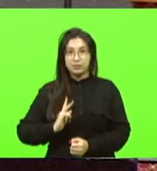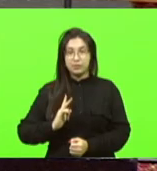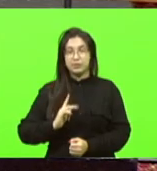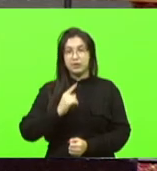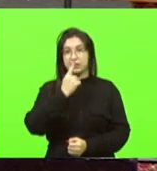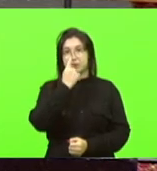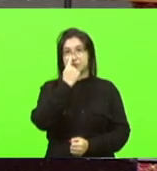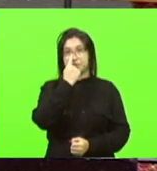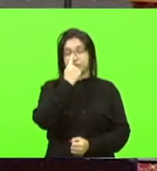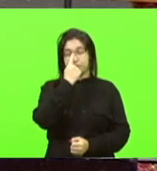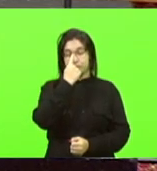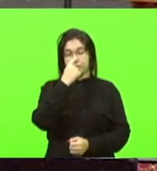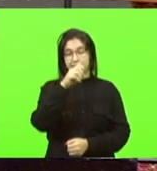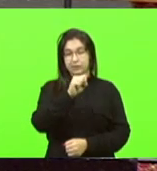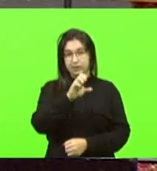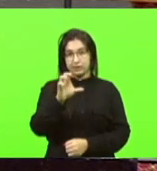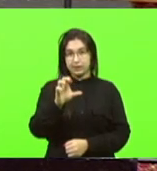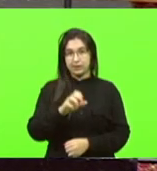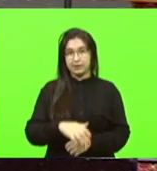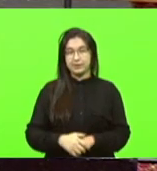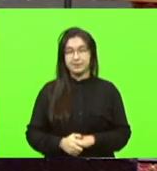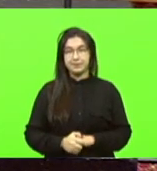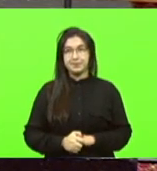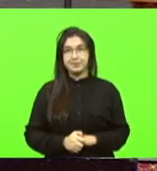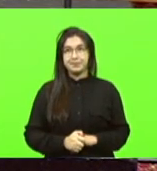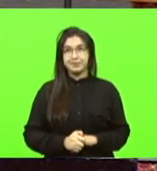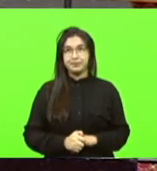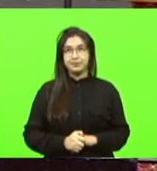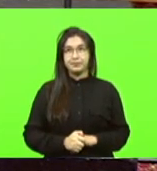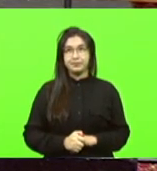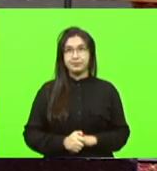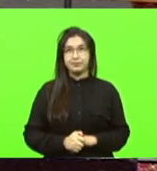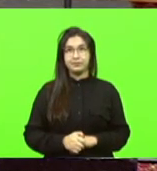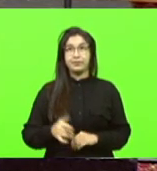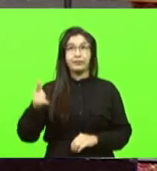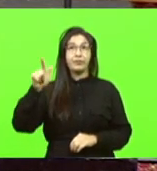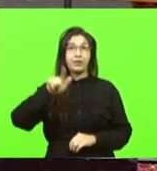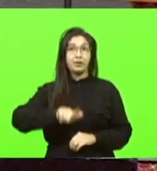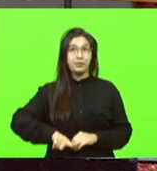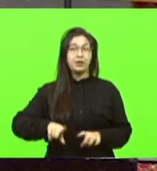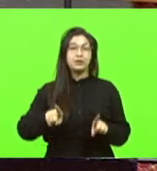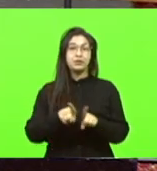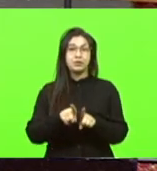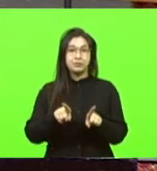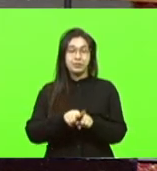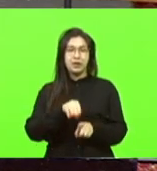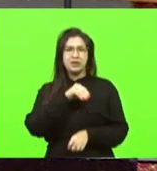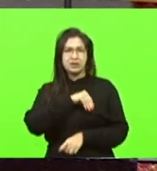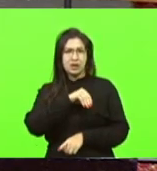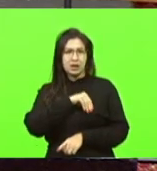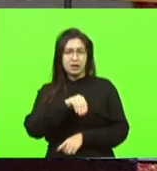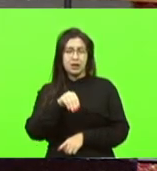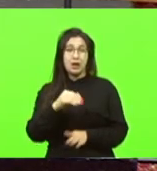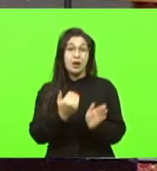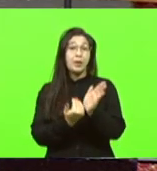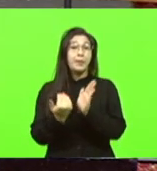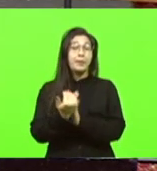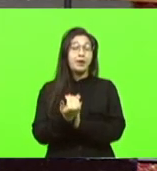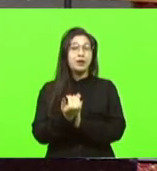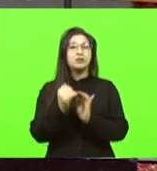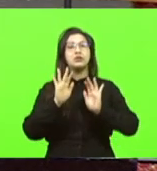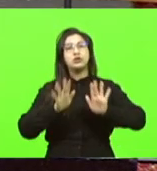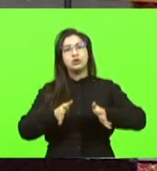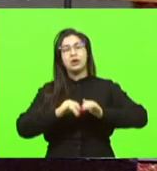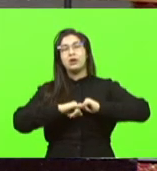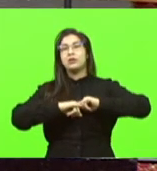do nosso Estado e Além da questão salarial já anunciado